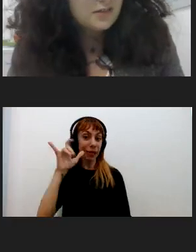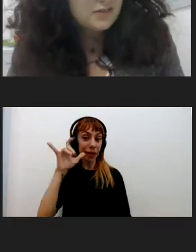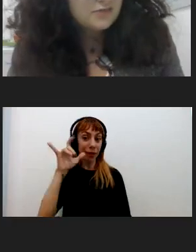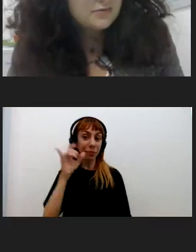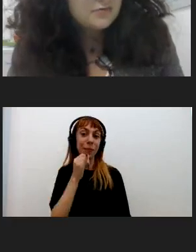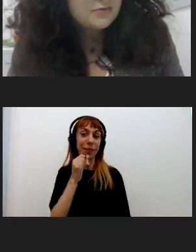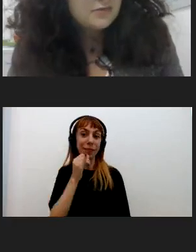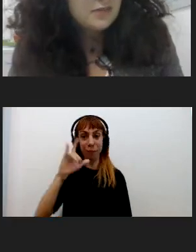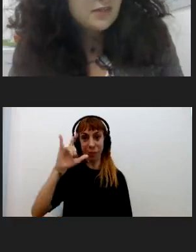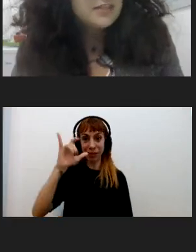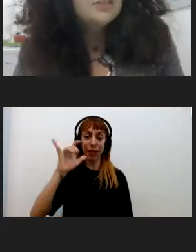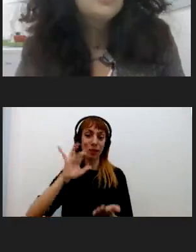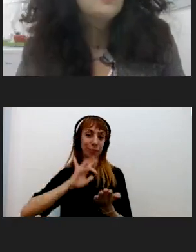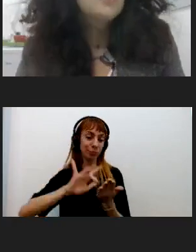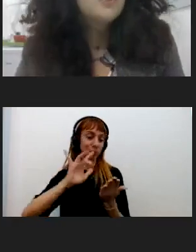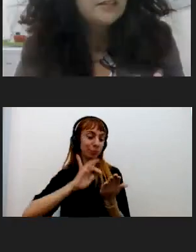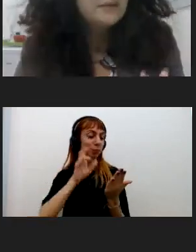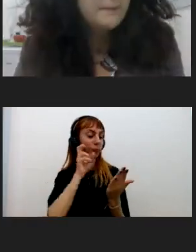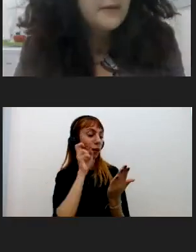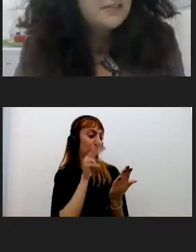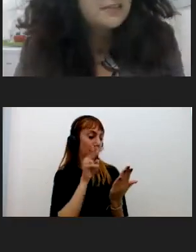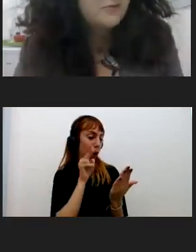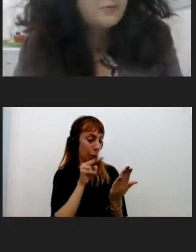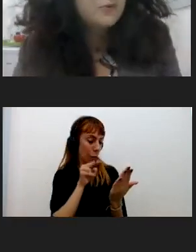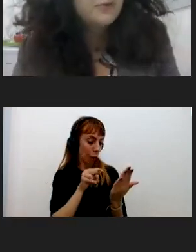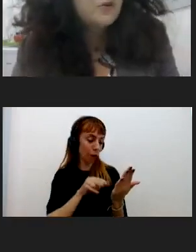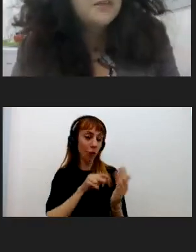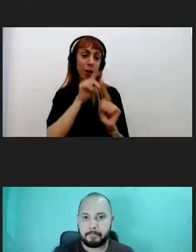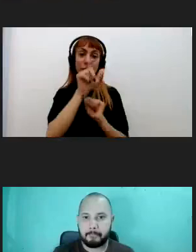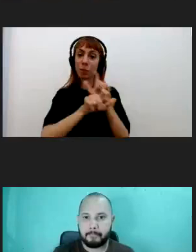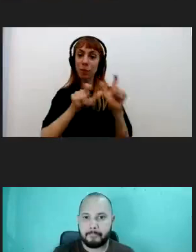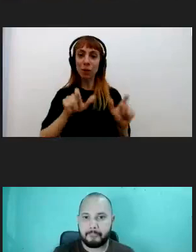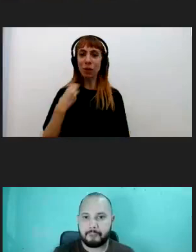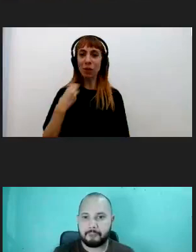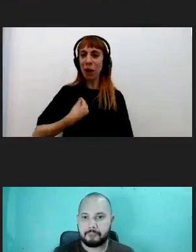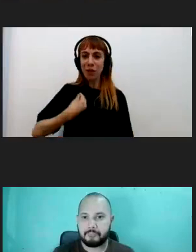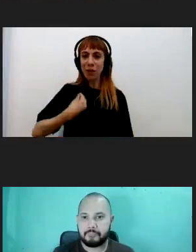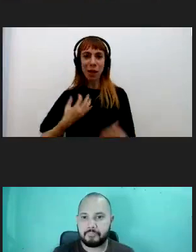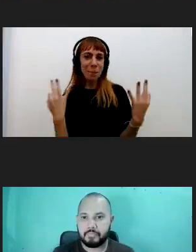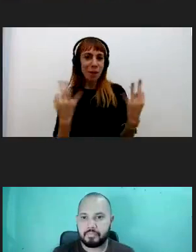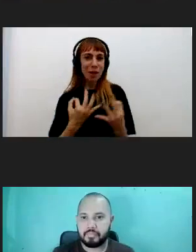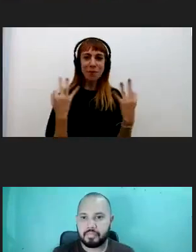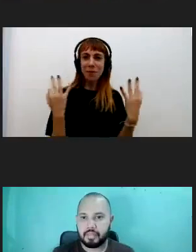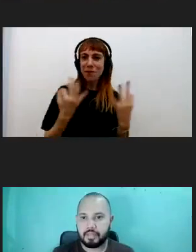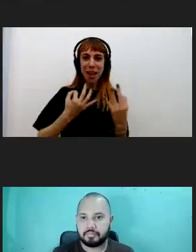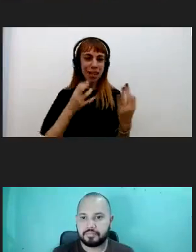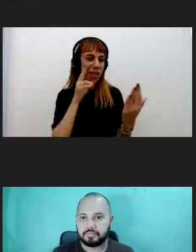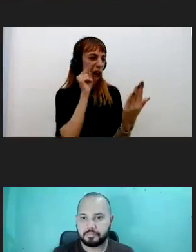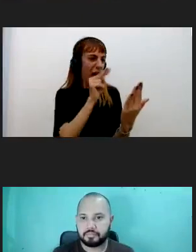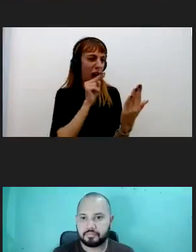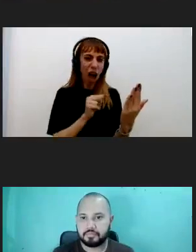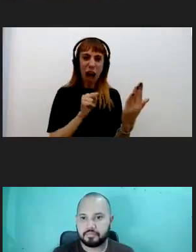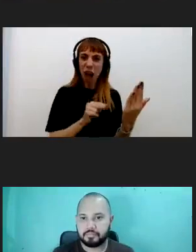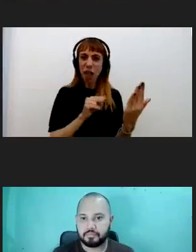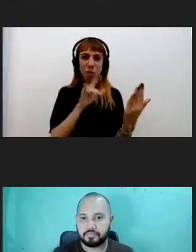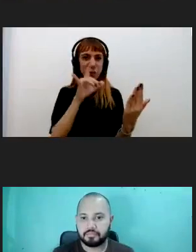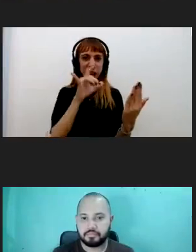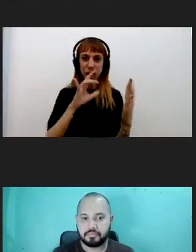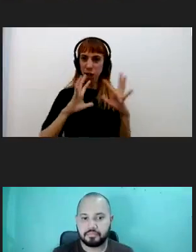em quando, esses discursos até me pescam um pouco. E eu começo a pensar, nossa, tá todo mundo produzindo, né? Tá todo mundo